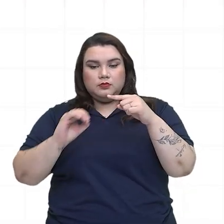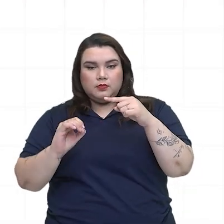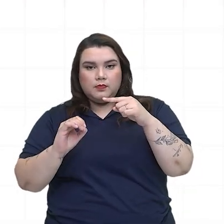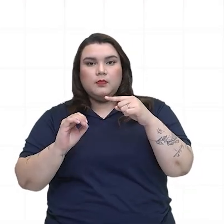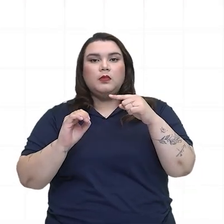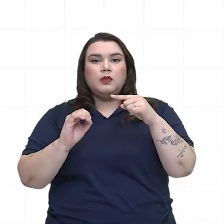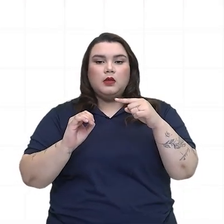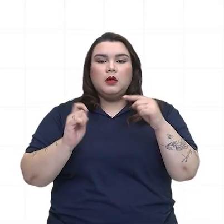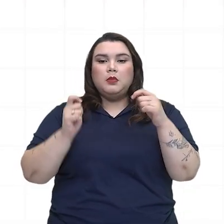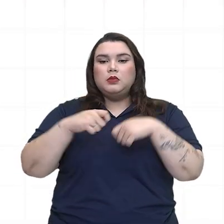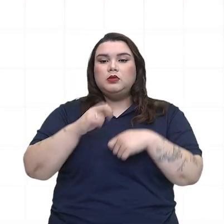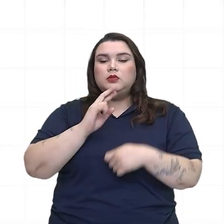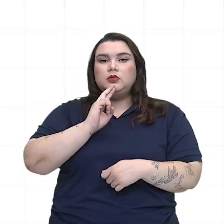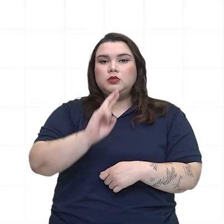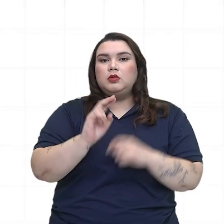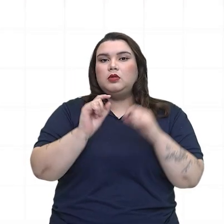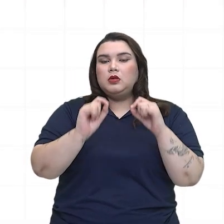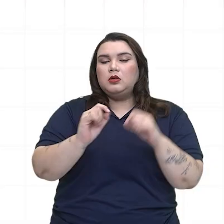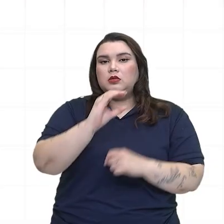pode escrever ele como